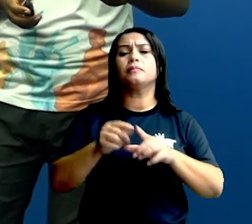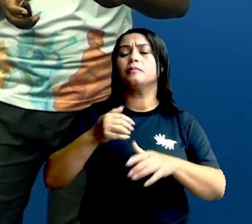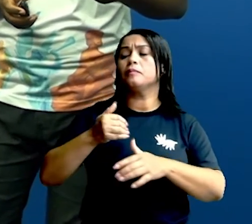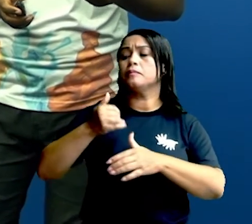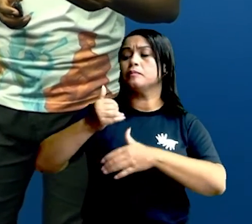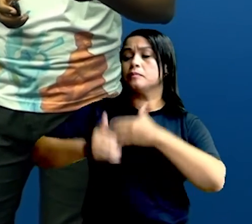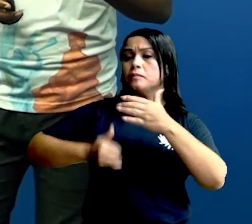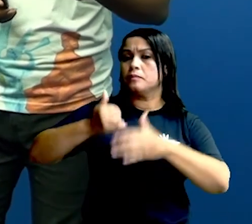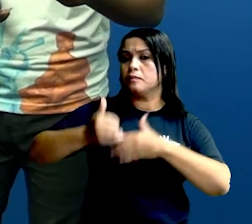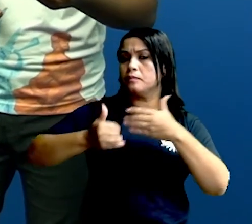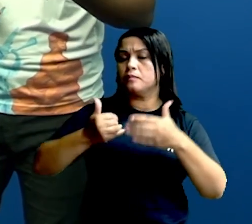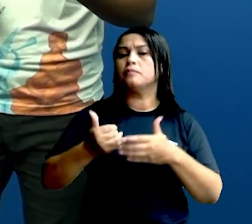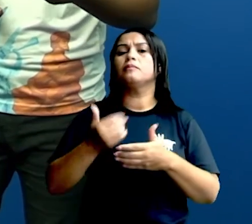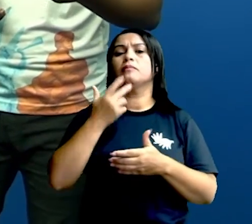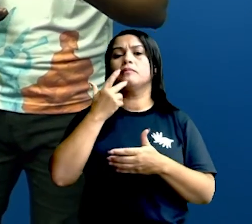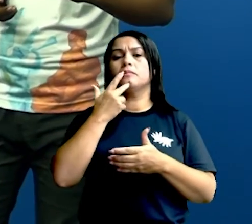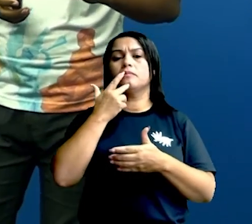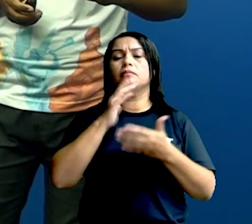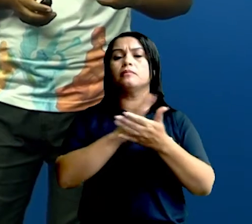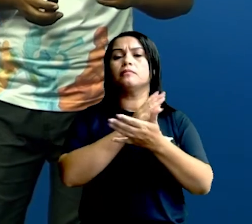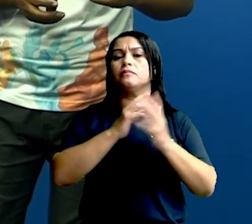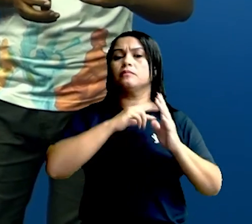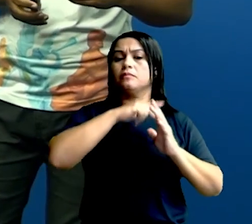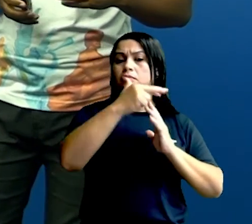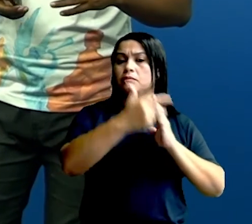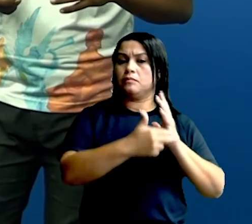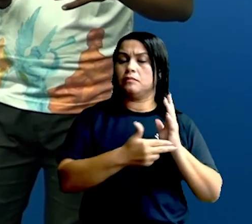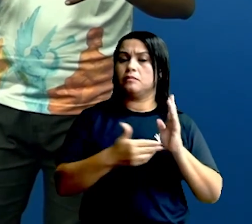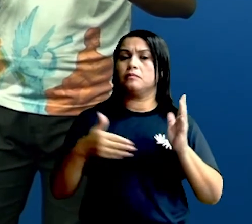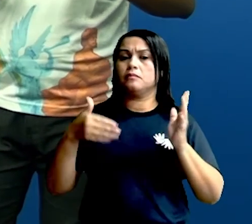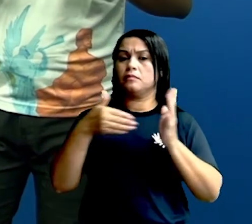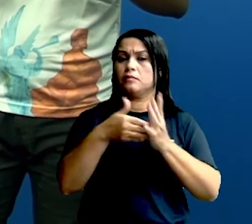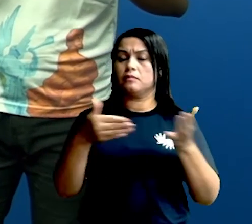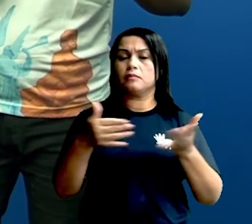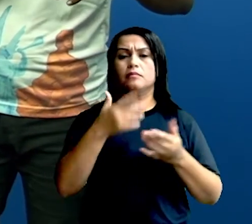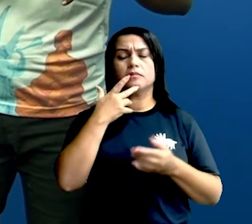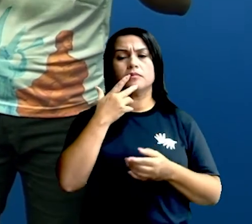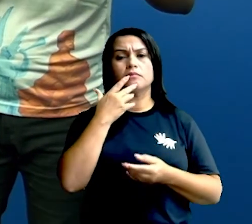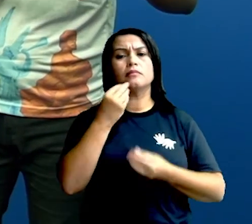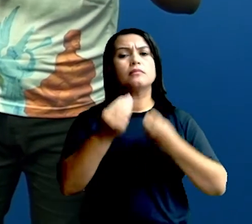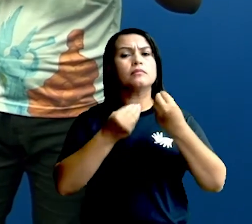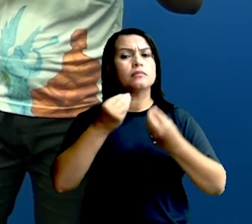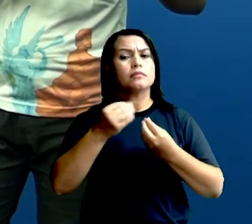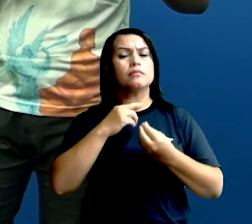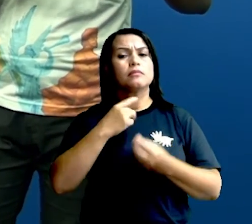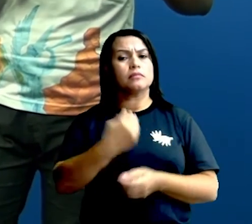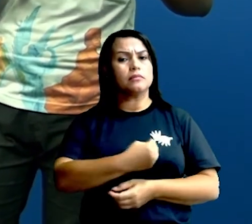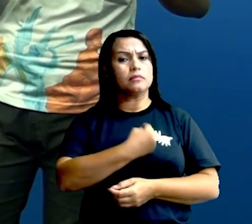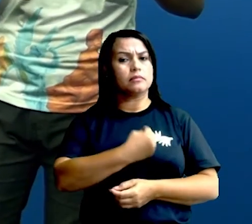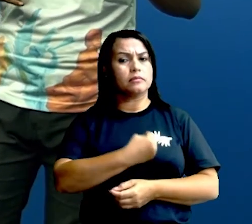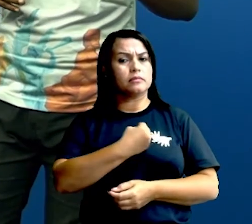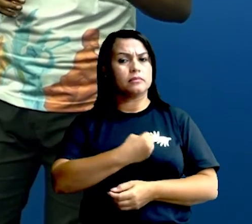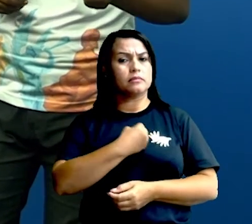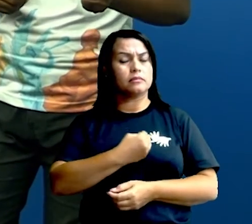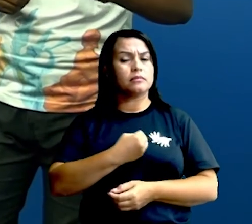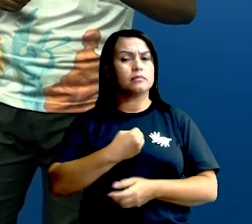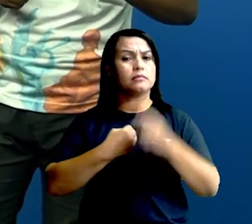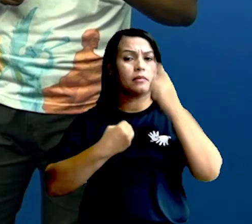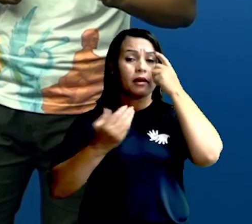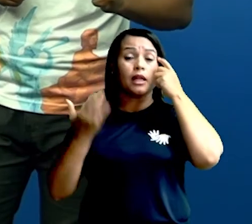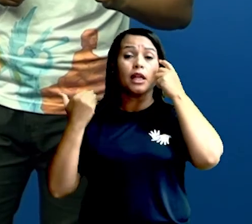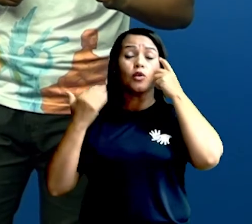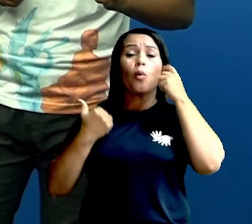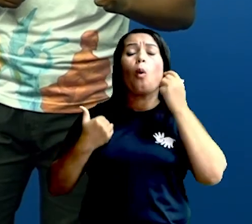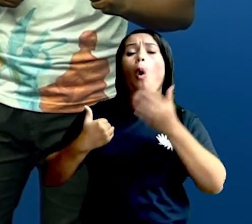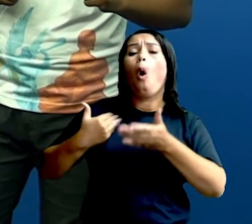desenvolvimento embrionário dos seres que falamos até agora se relaciona na vida embrionária desde o começo. Vamos relembrando um pouco